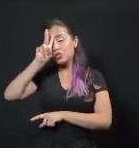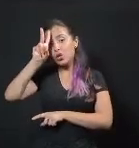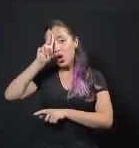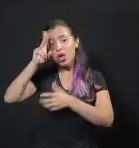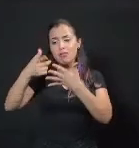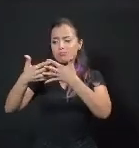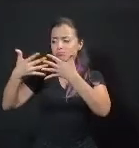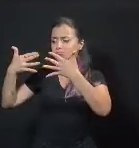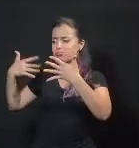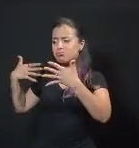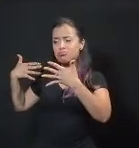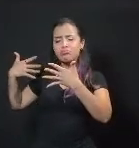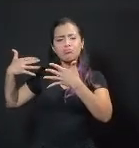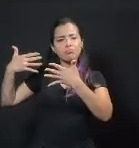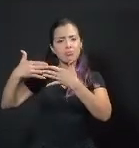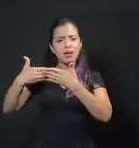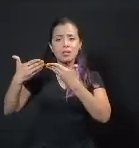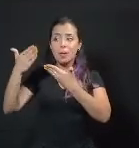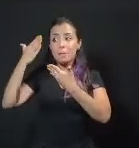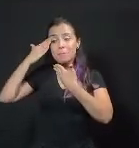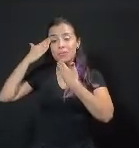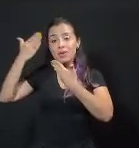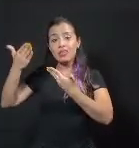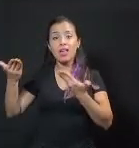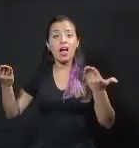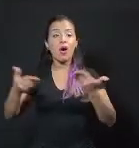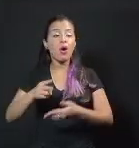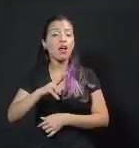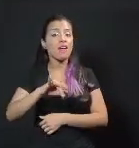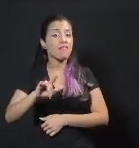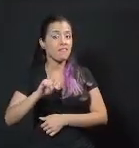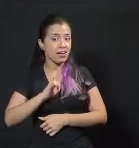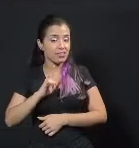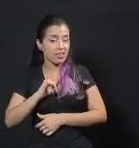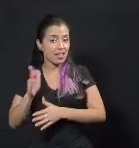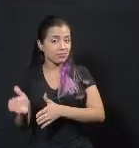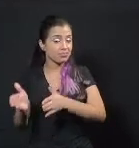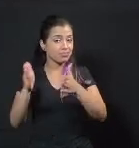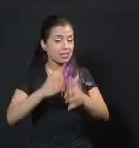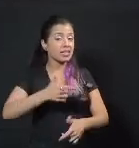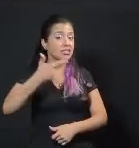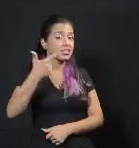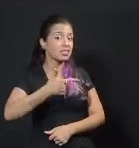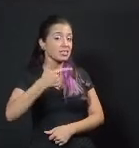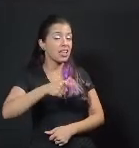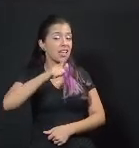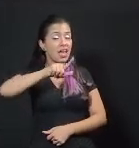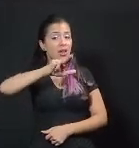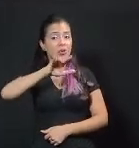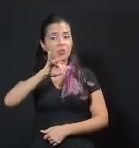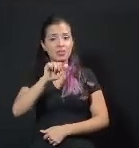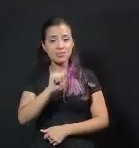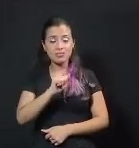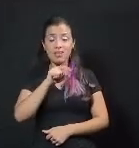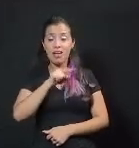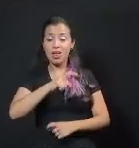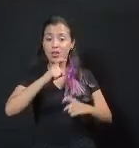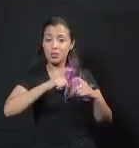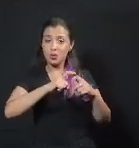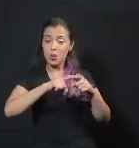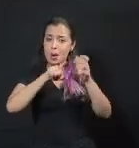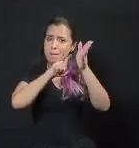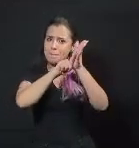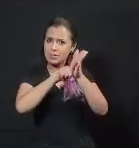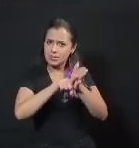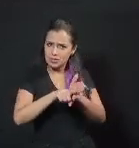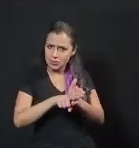país. Então, muito obrigado. E agora a gente vai passar para a próxima fala, que é da Lúcia Avelar, que é doutora e